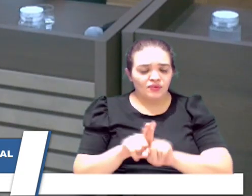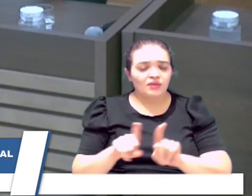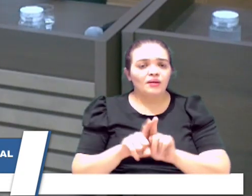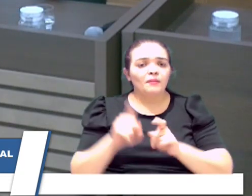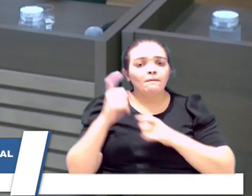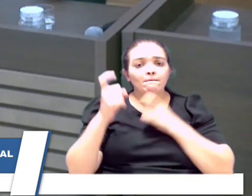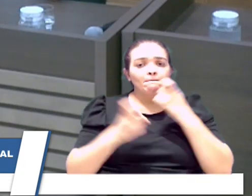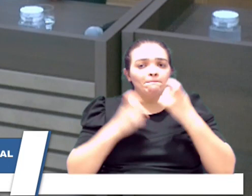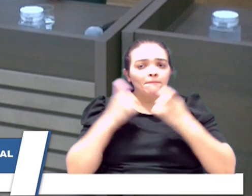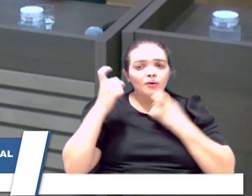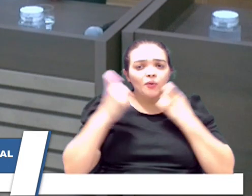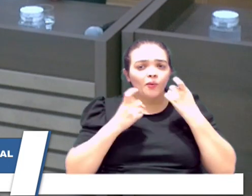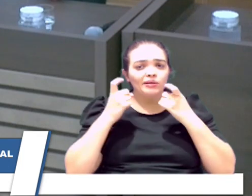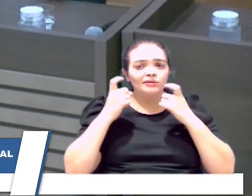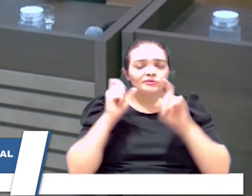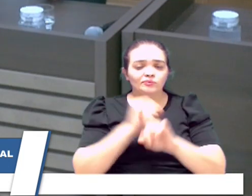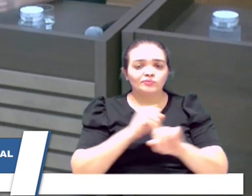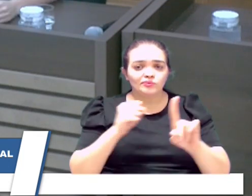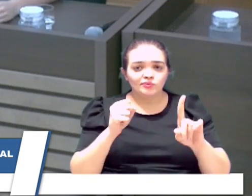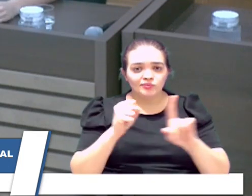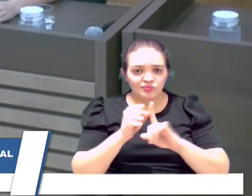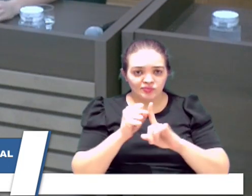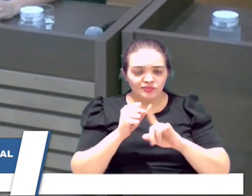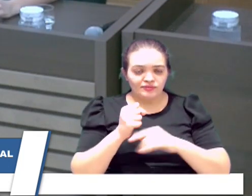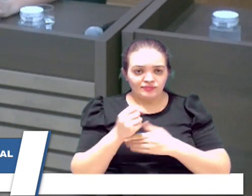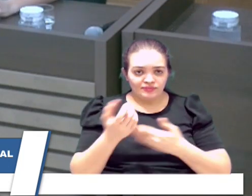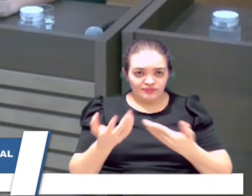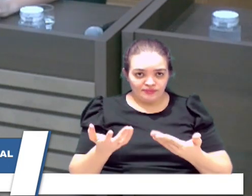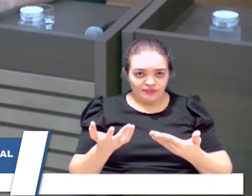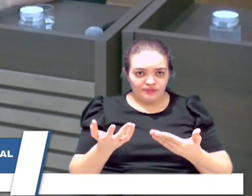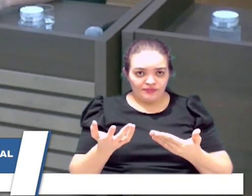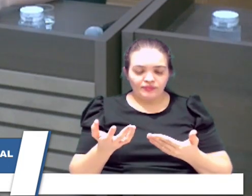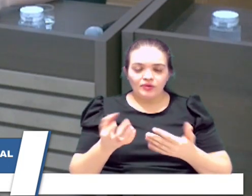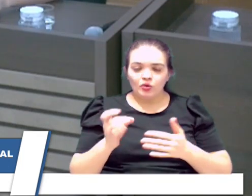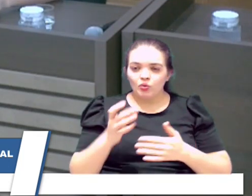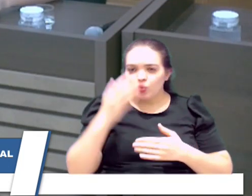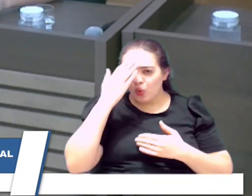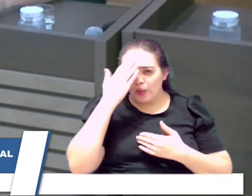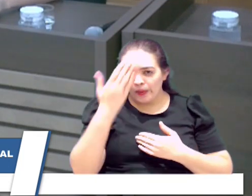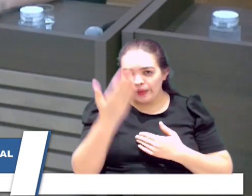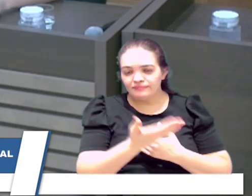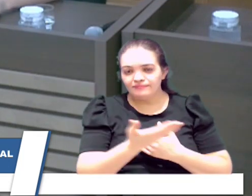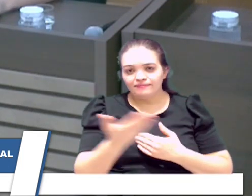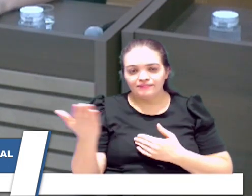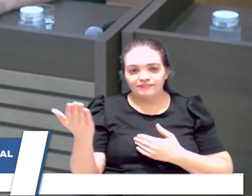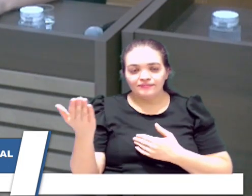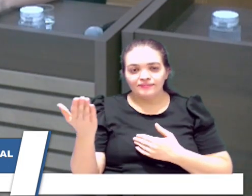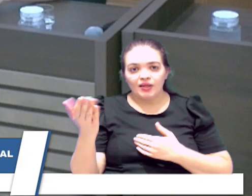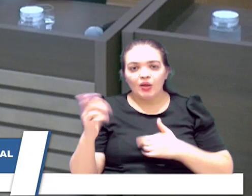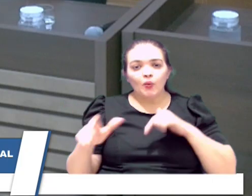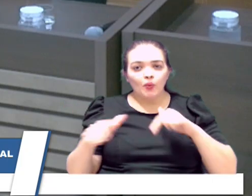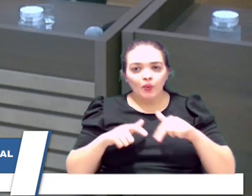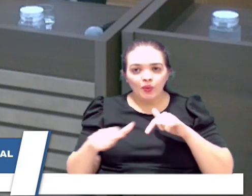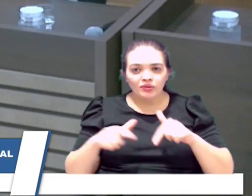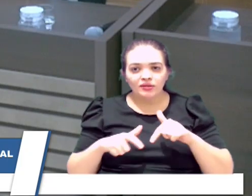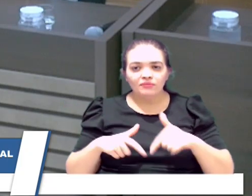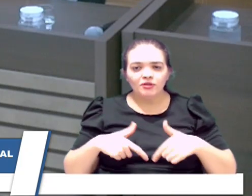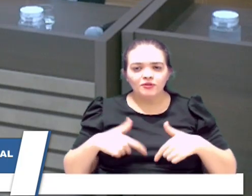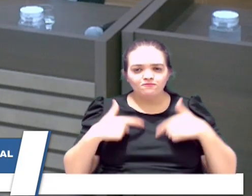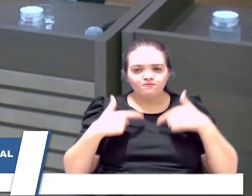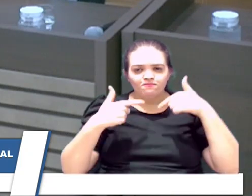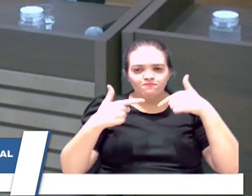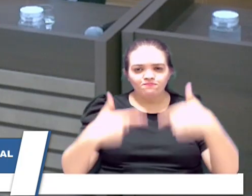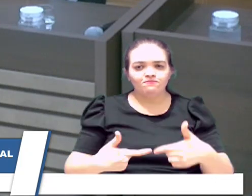questão social das pessoas. Então, nós só temos que agradecer, Enor, esse trabalho, esse empenho,